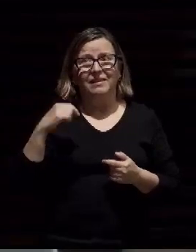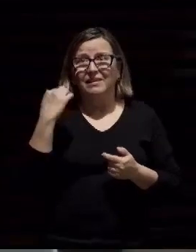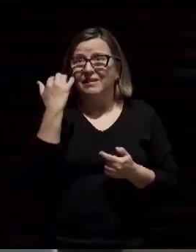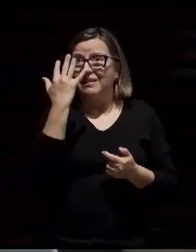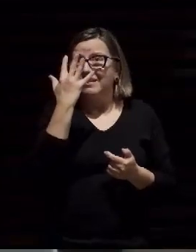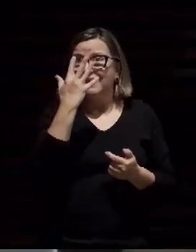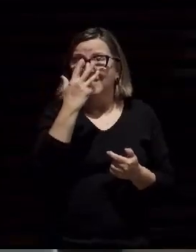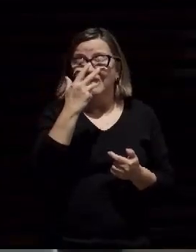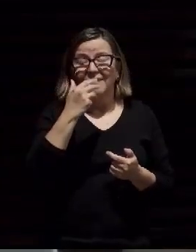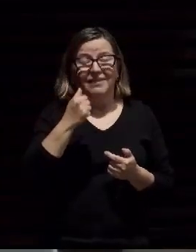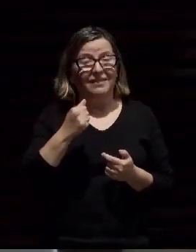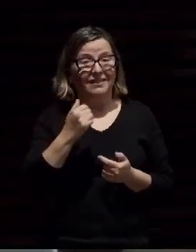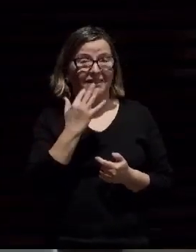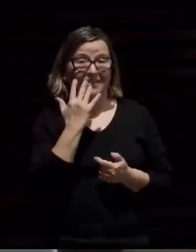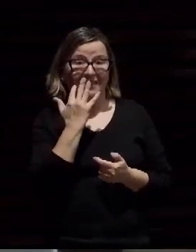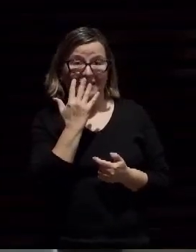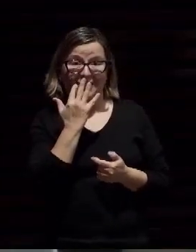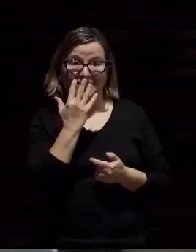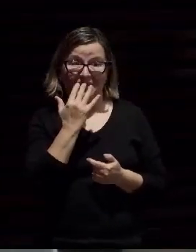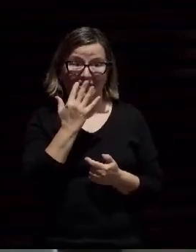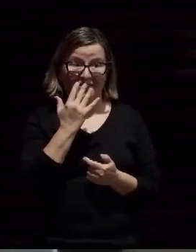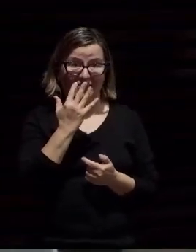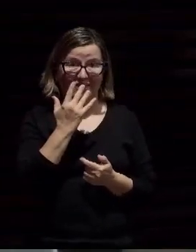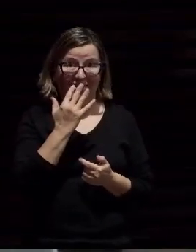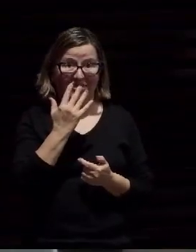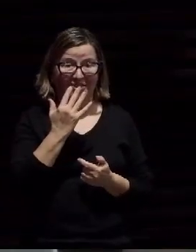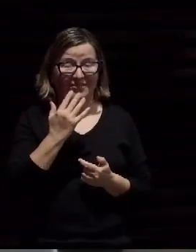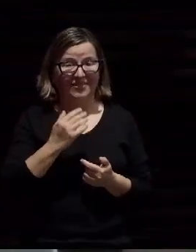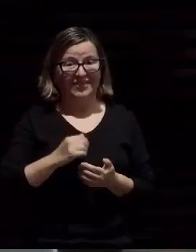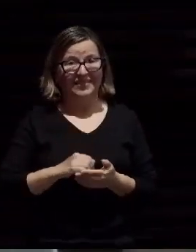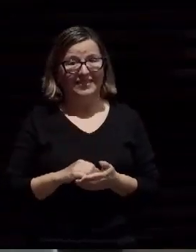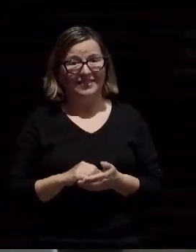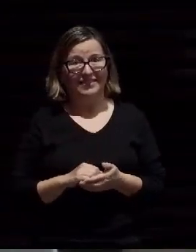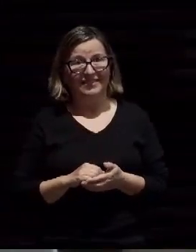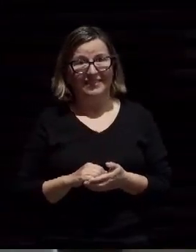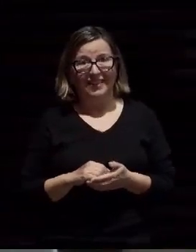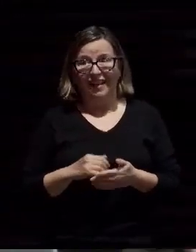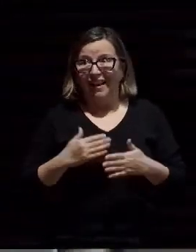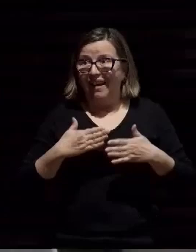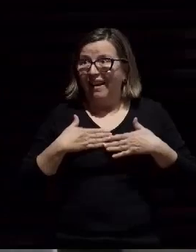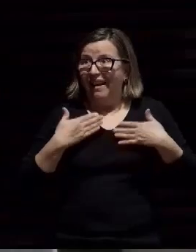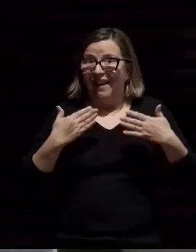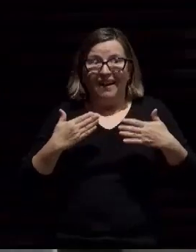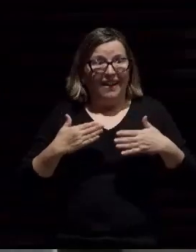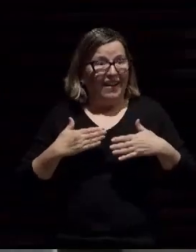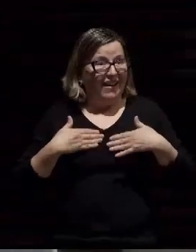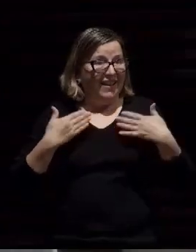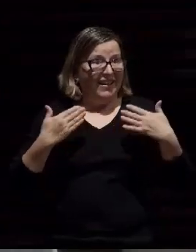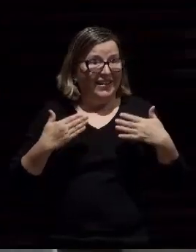a policromia. E ele ficou de uma alegria tremenda.